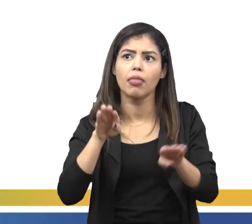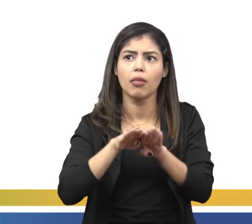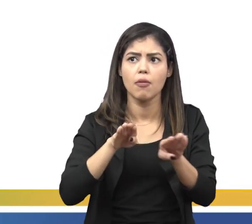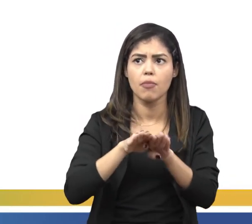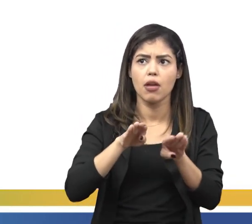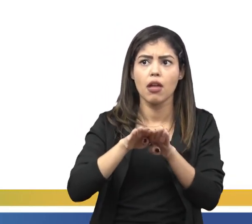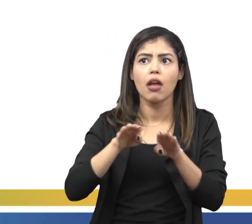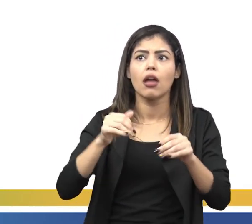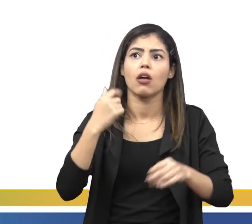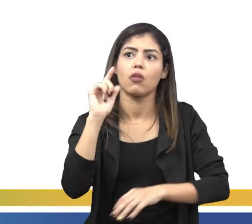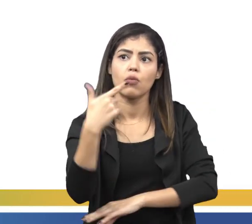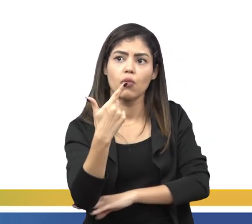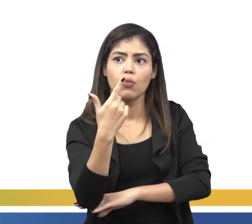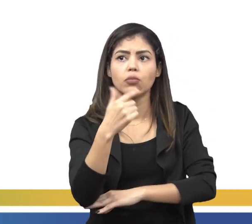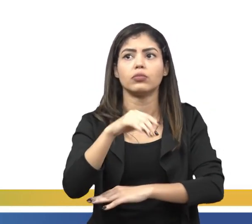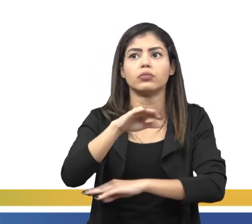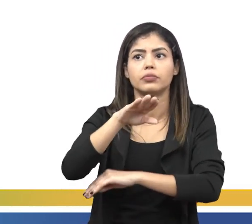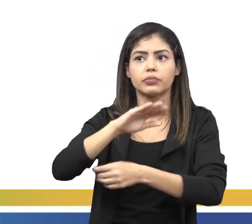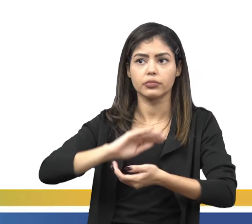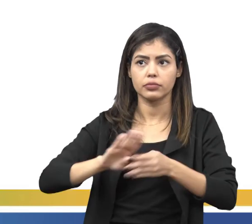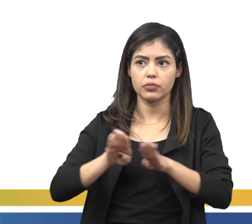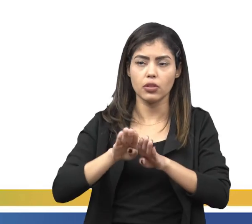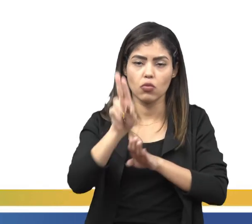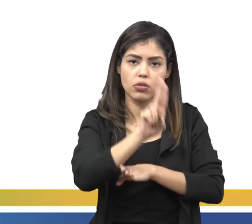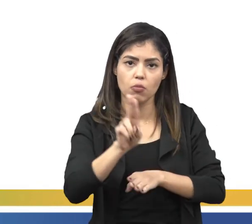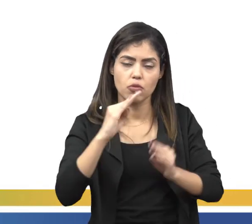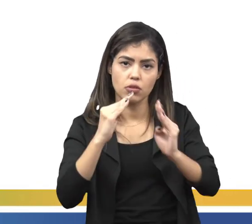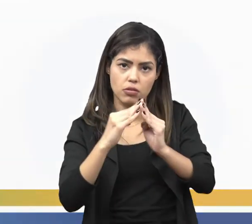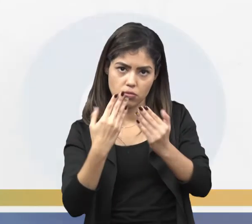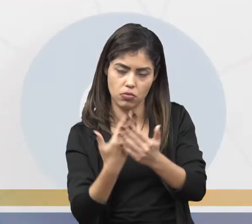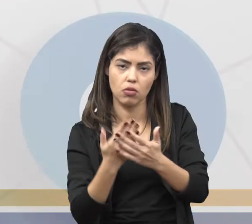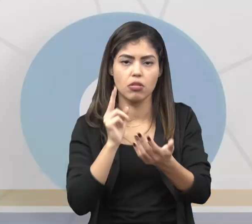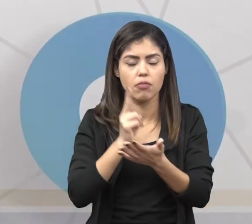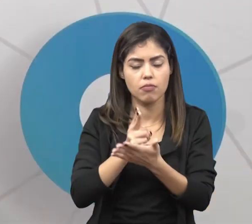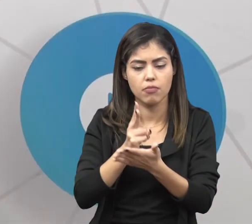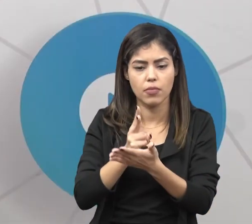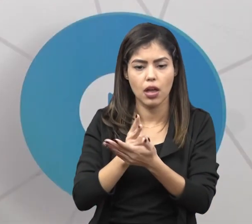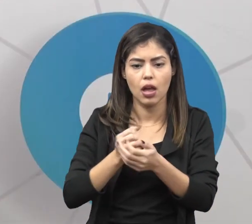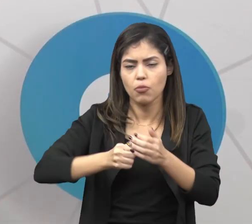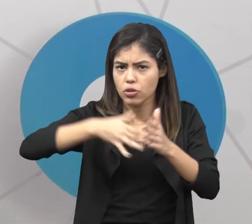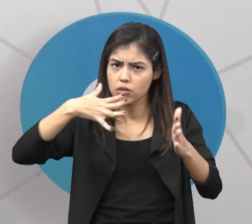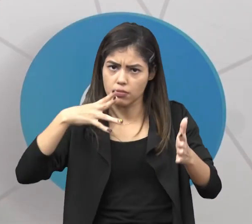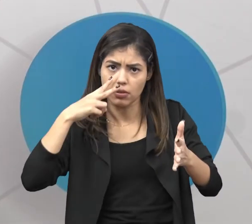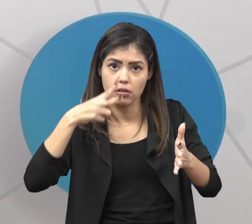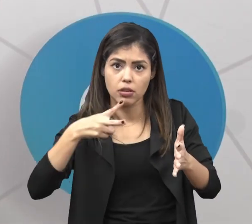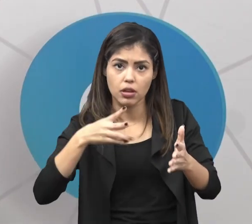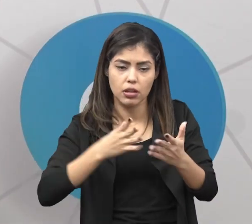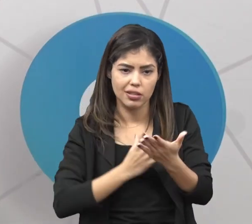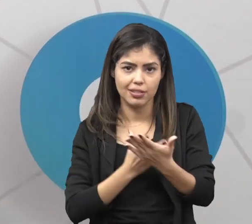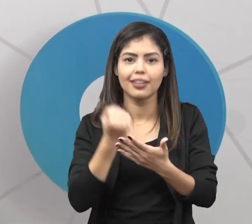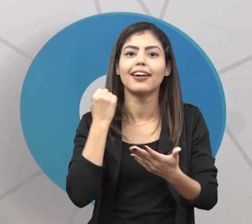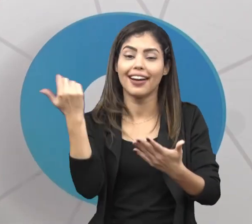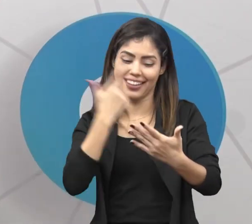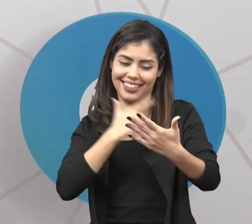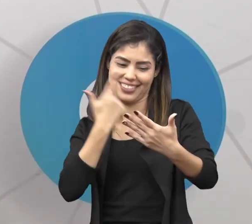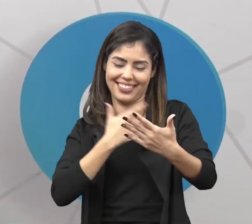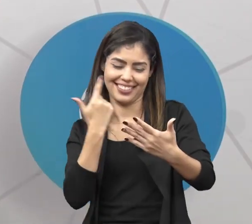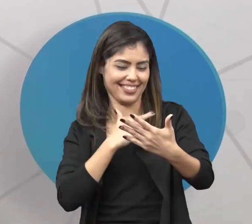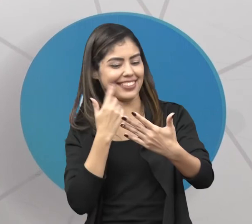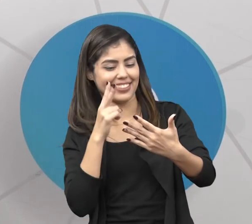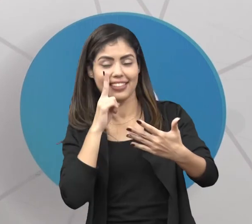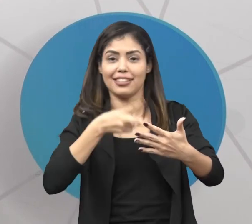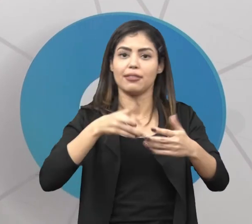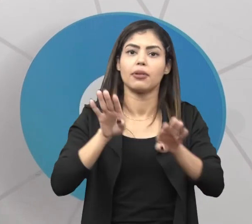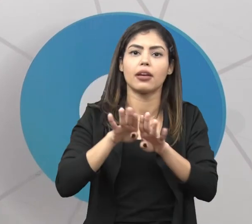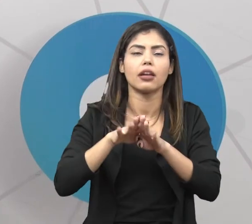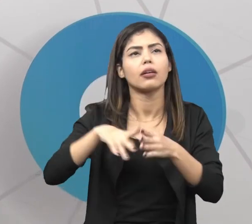muito de suas crônicas nas escolas. E elas são muito interessantes. Muitas vezes nos arrancam risos e muitas vezes